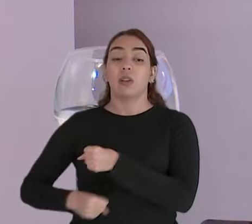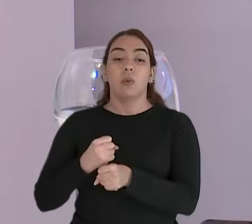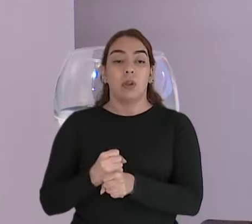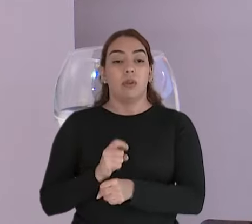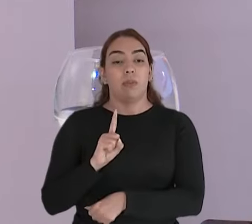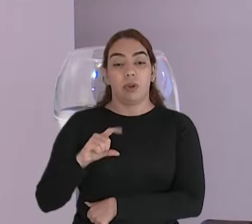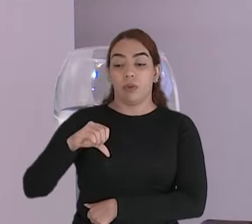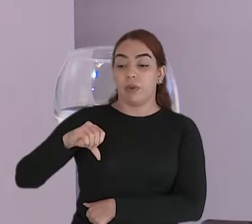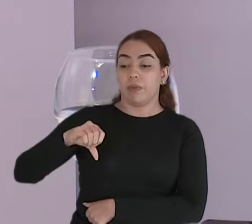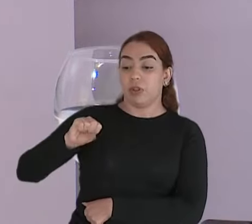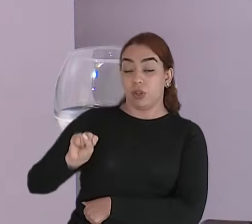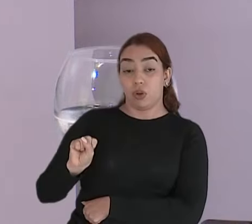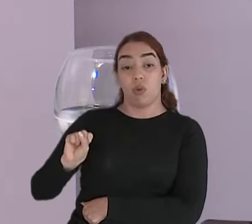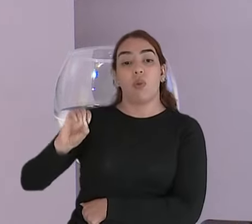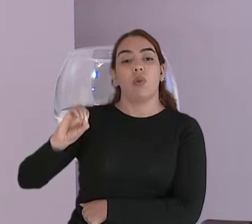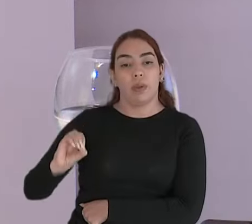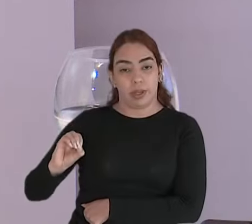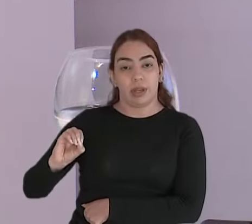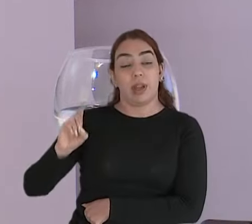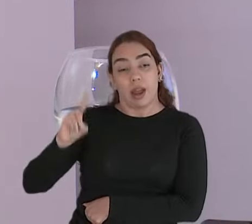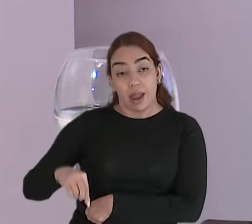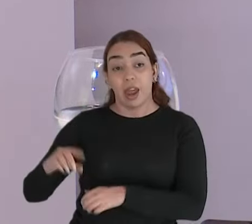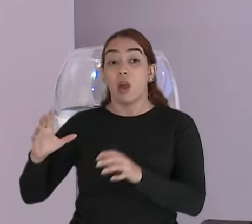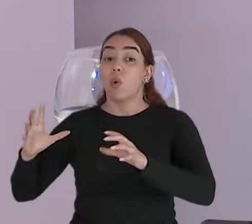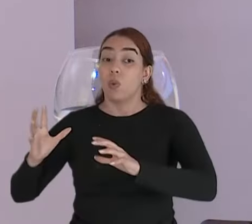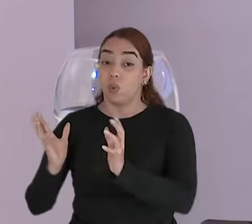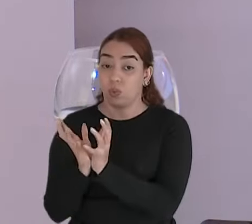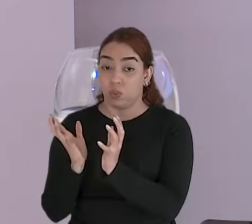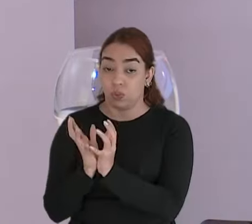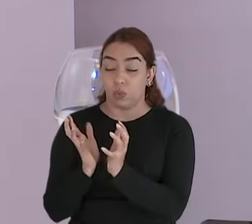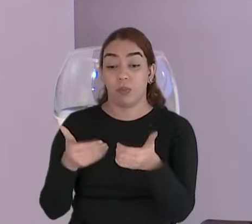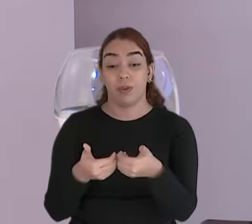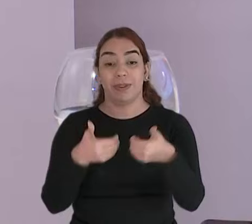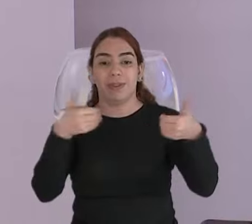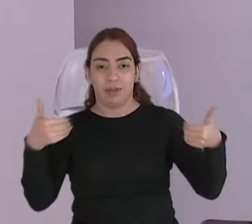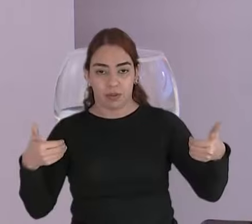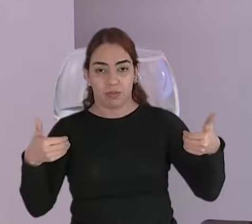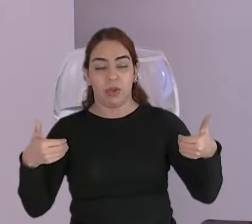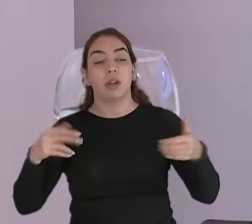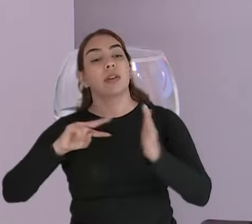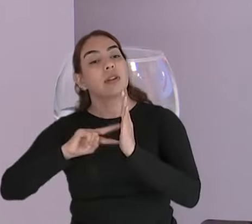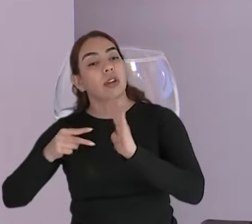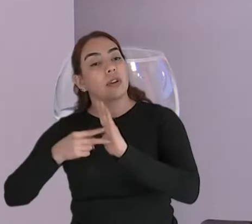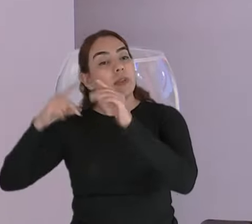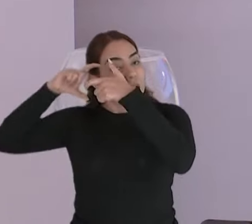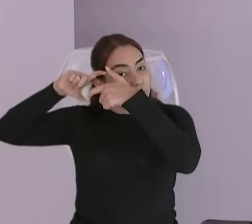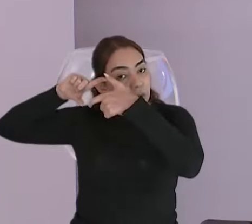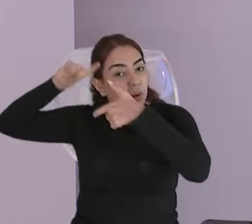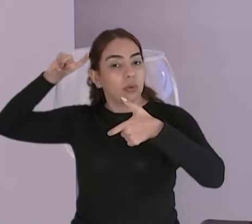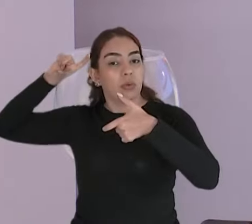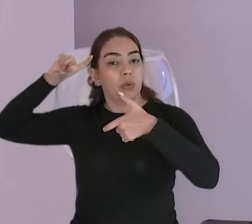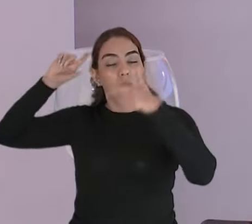categoria separada, como uma categoria única, como um transtorno do neurodesenvolvimento em